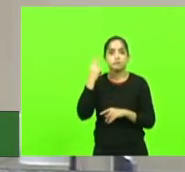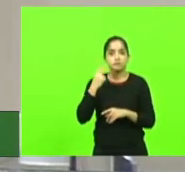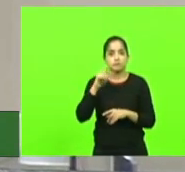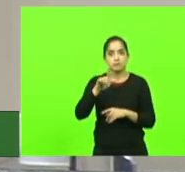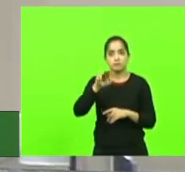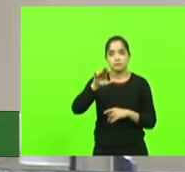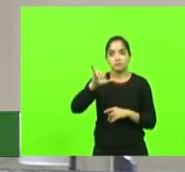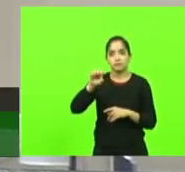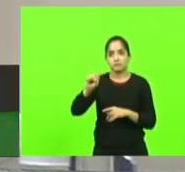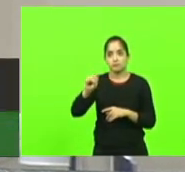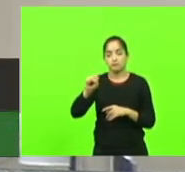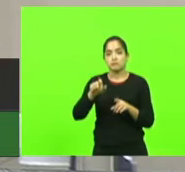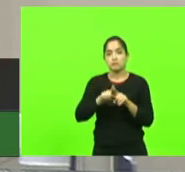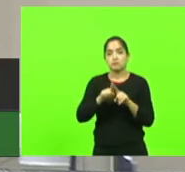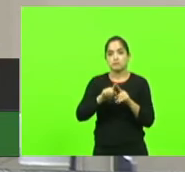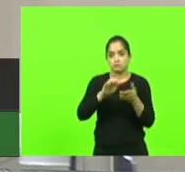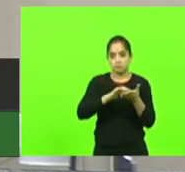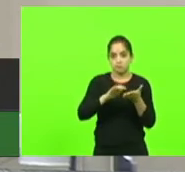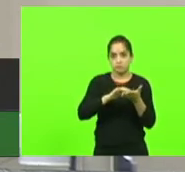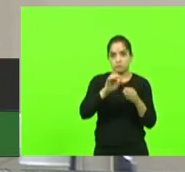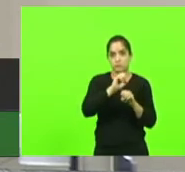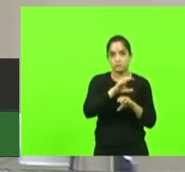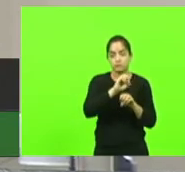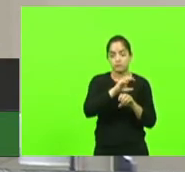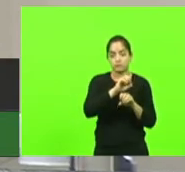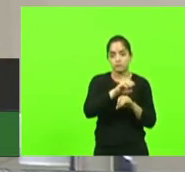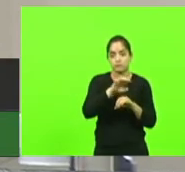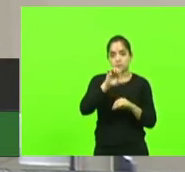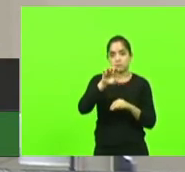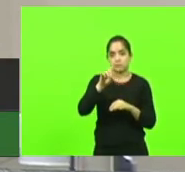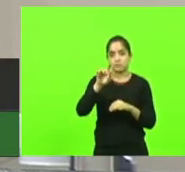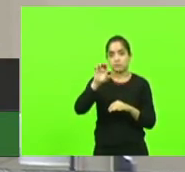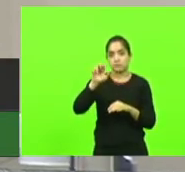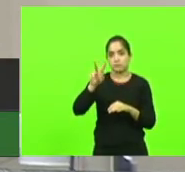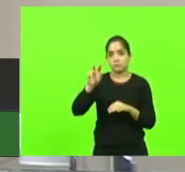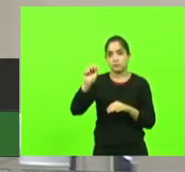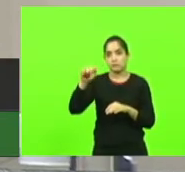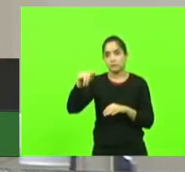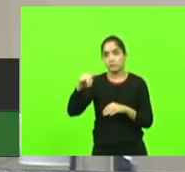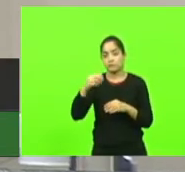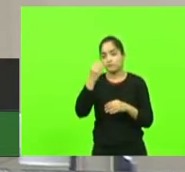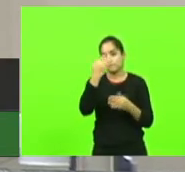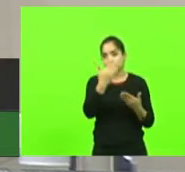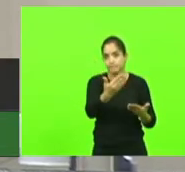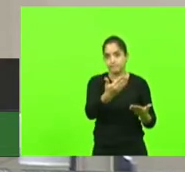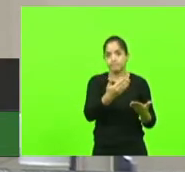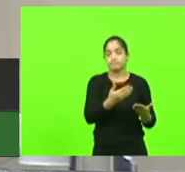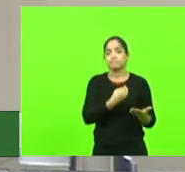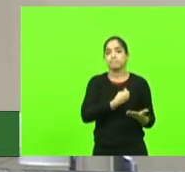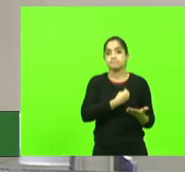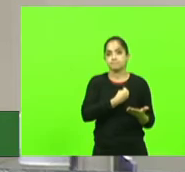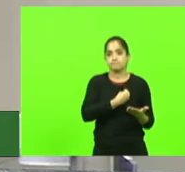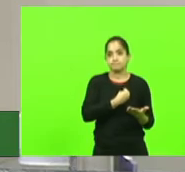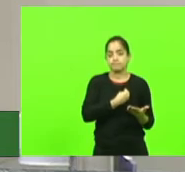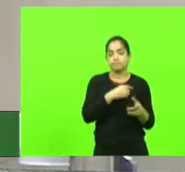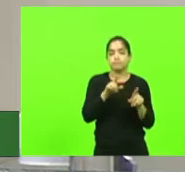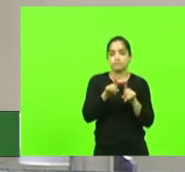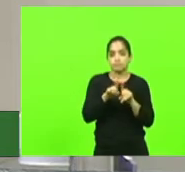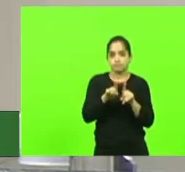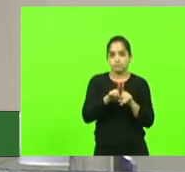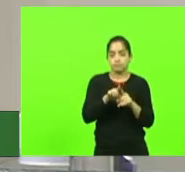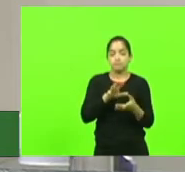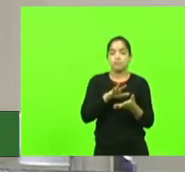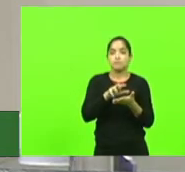e o secretário de Educação, Edevan. Obrigado pela presença de vossas excelências, e também